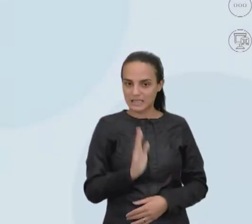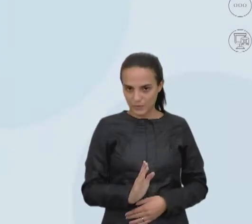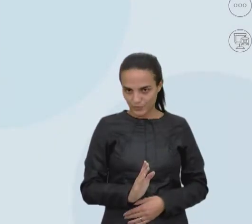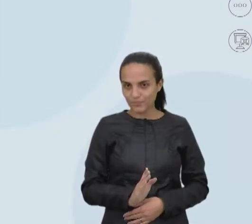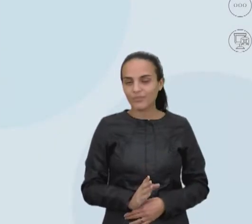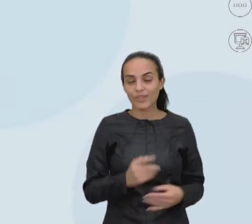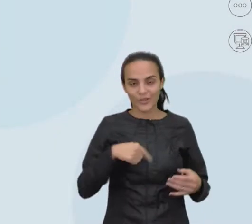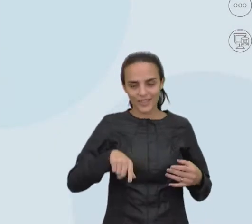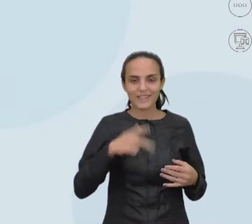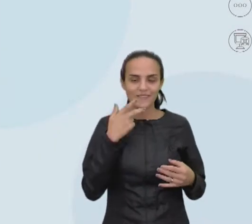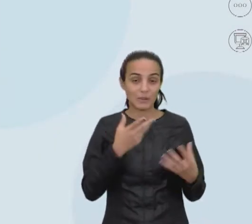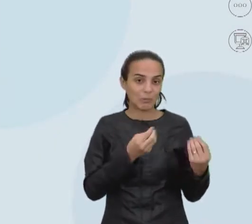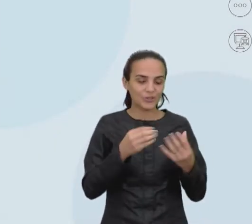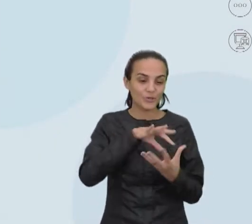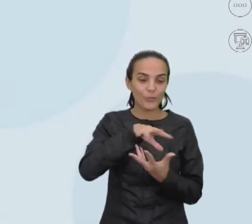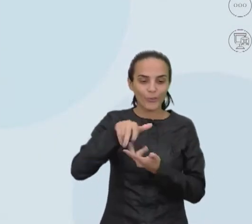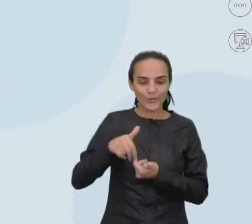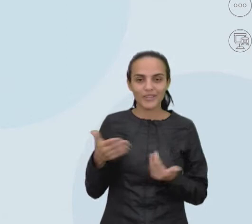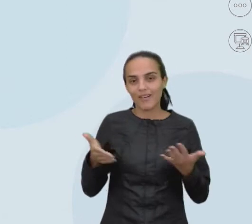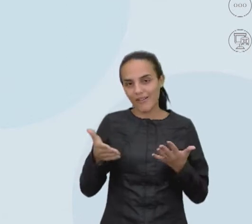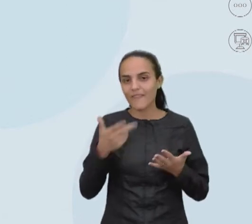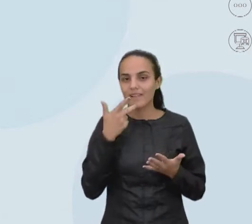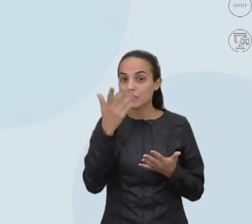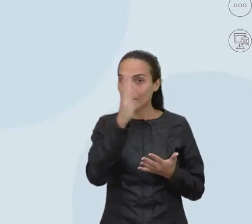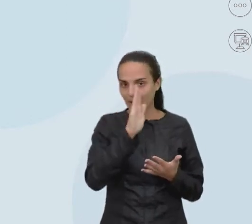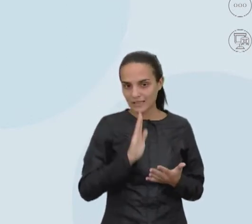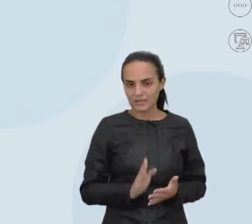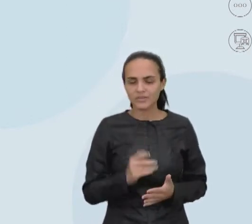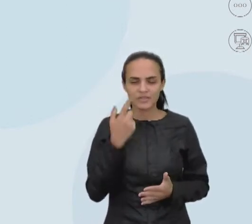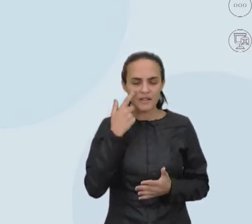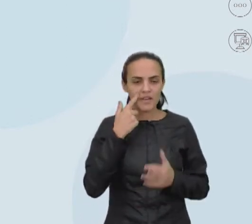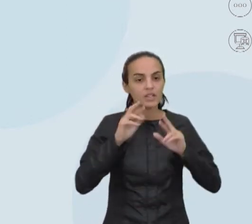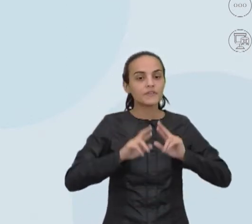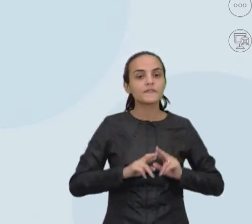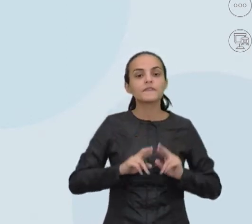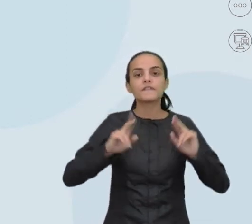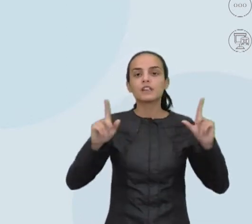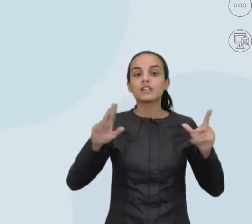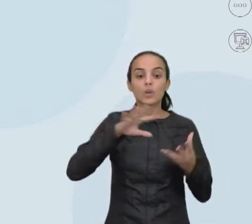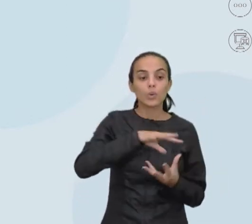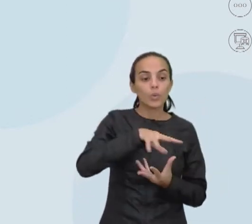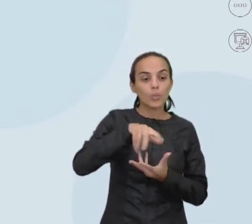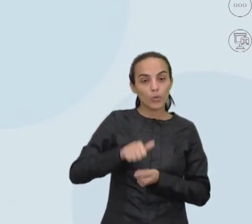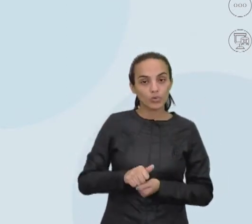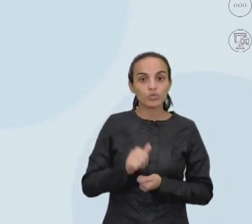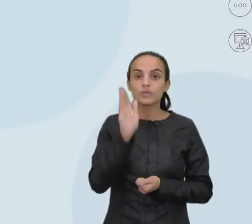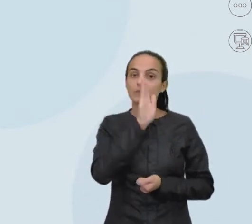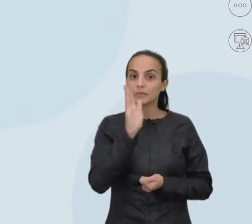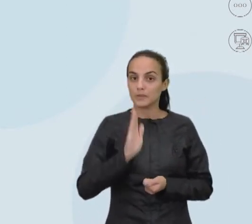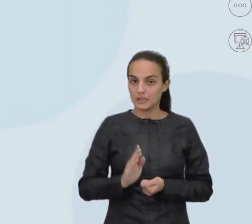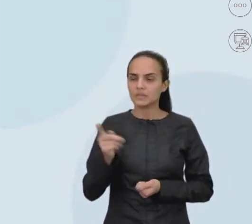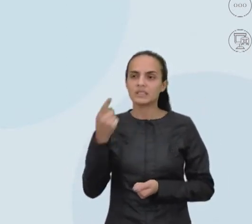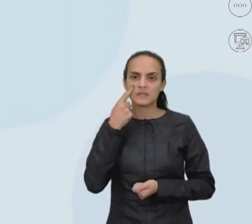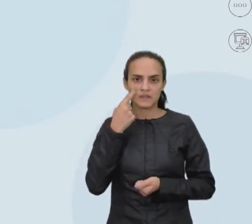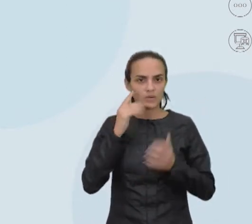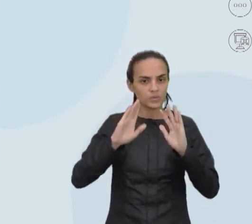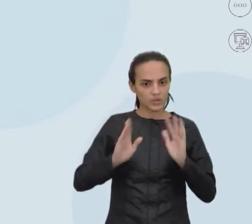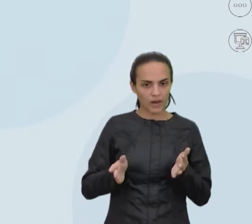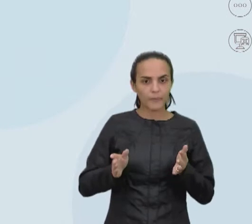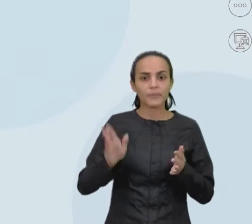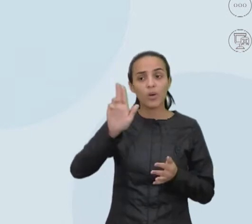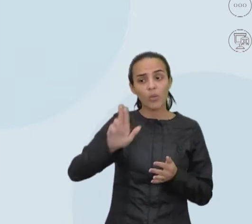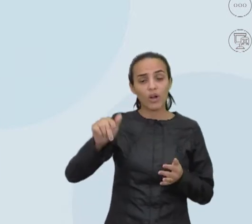muito de mundo, e aí vocês vão ver um pouquinho da diferença do mundo e do Brasil. O mundo, como vocês viram, ainda